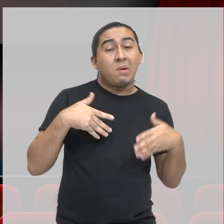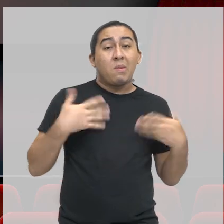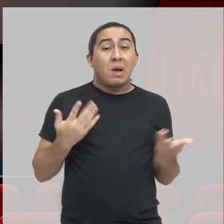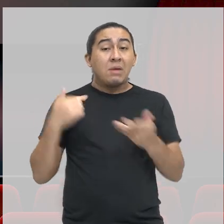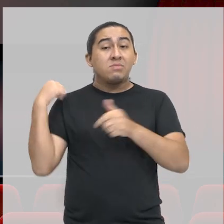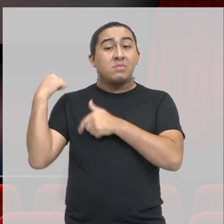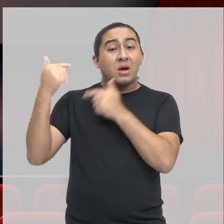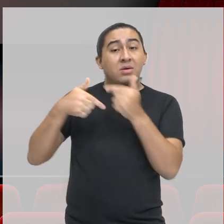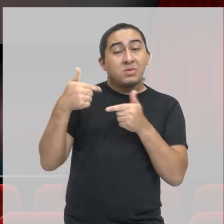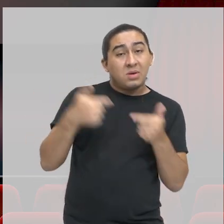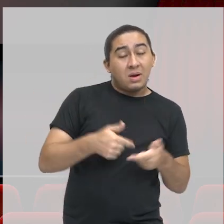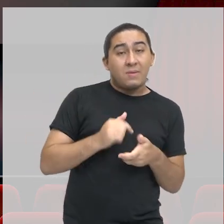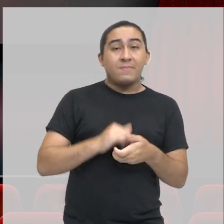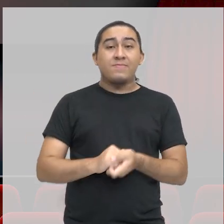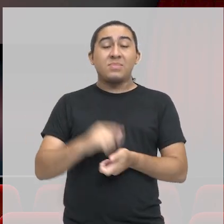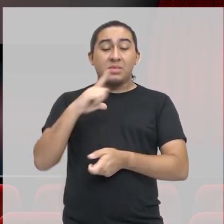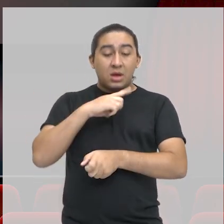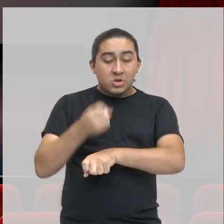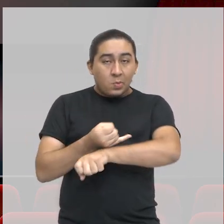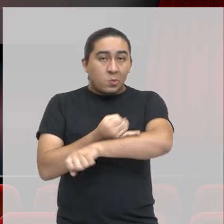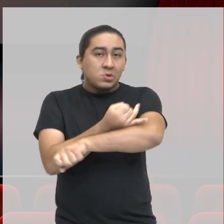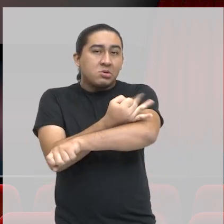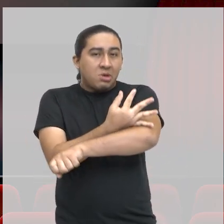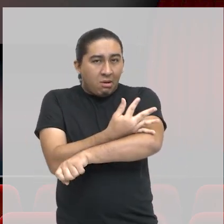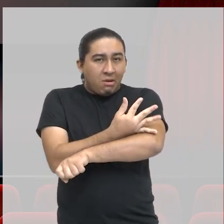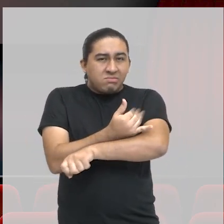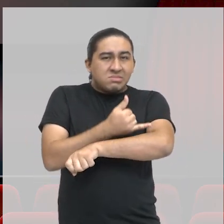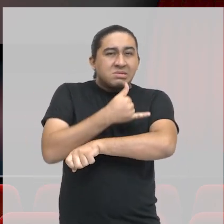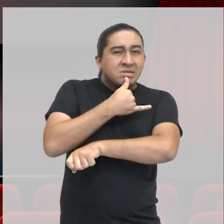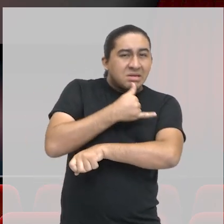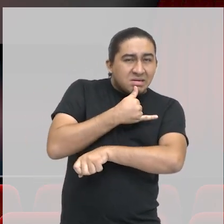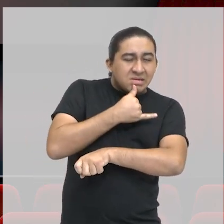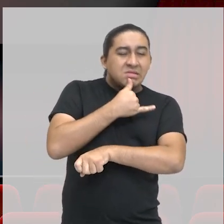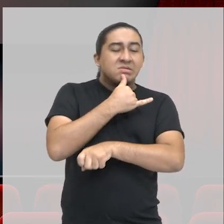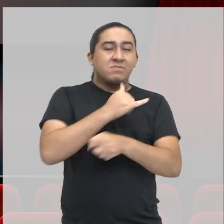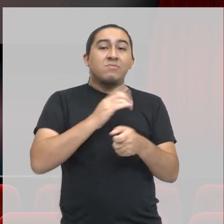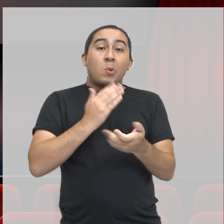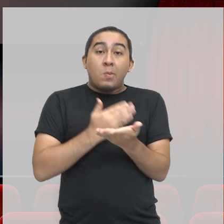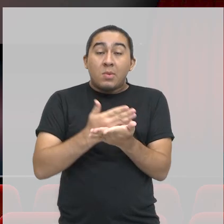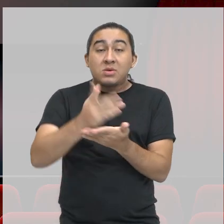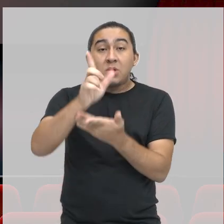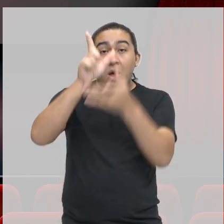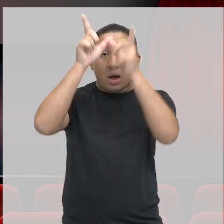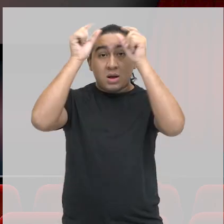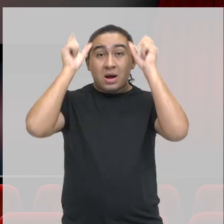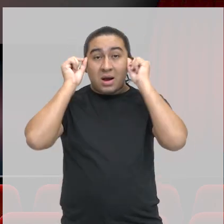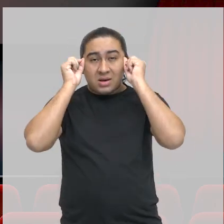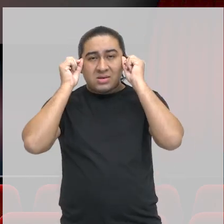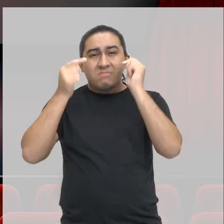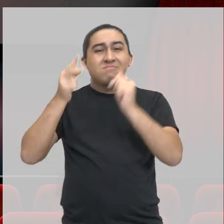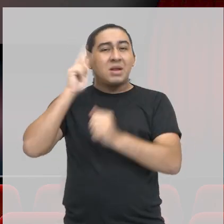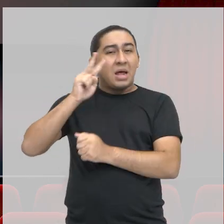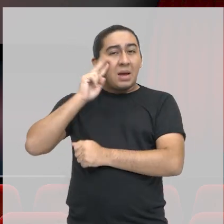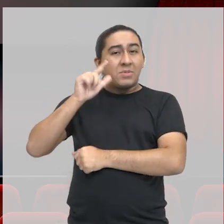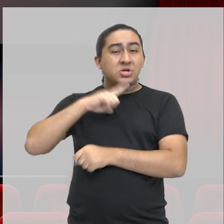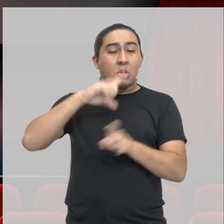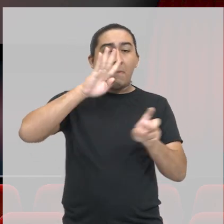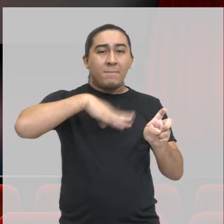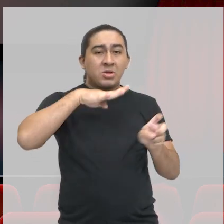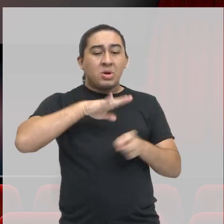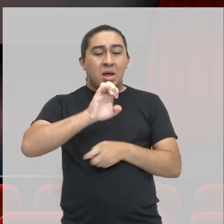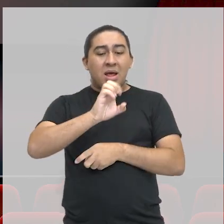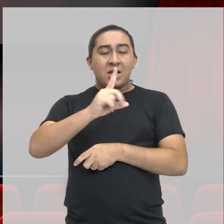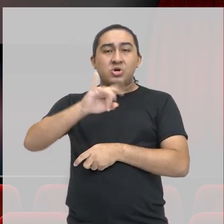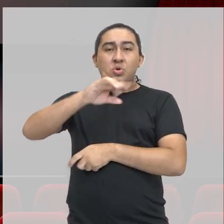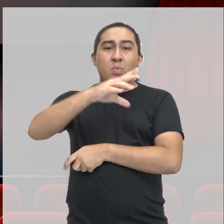teatro tradicional? Nós temos a tragédia, que iniciou lá na Grécia Antiga. Lembra do mito de Édipo,